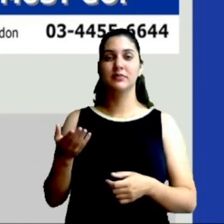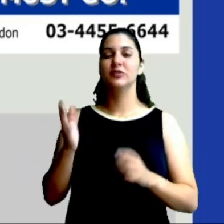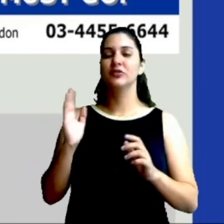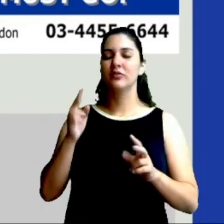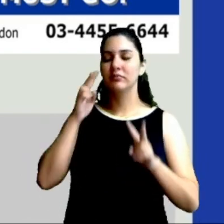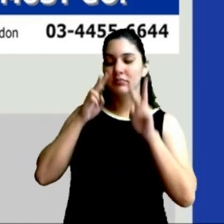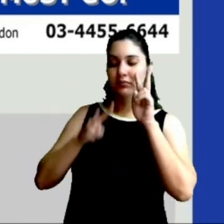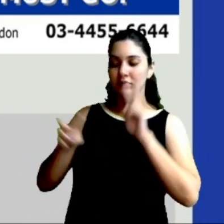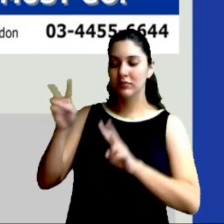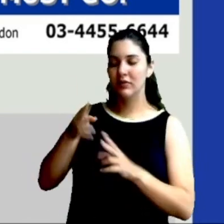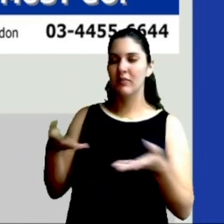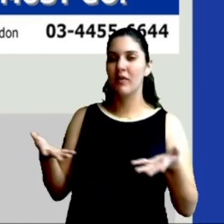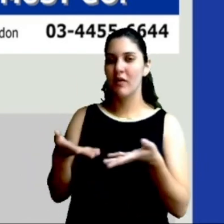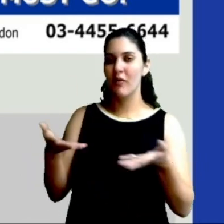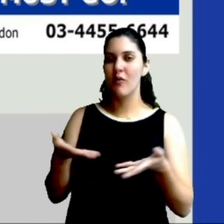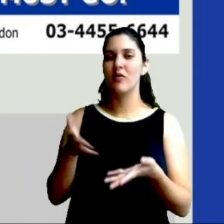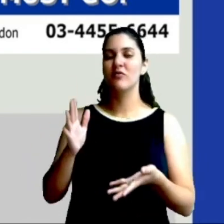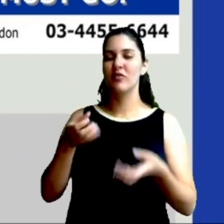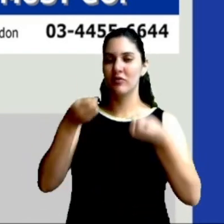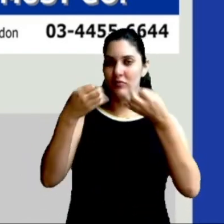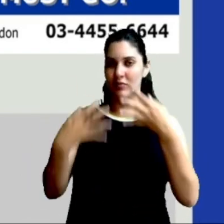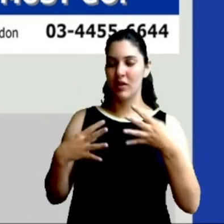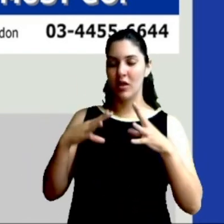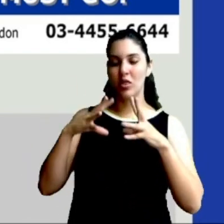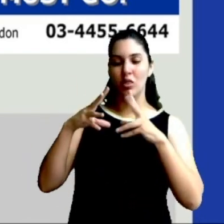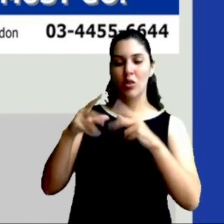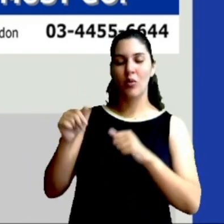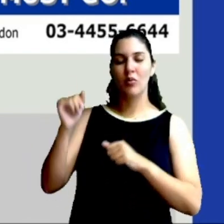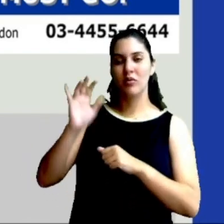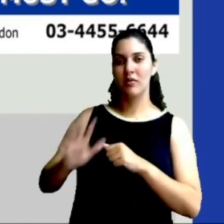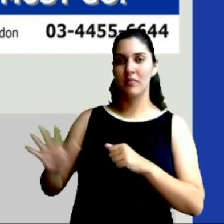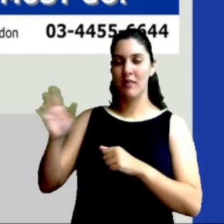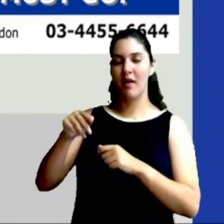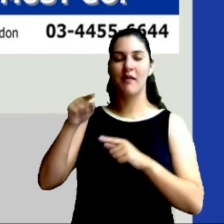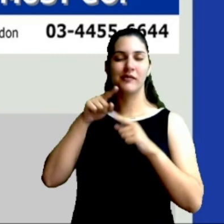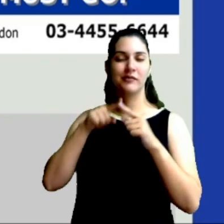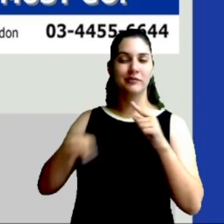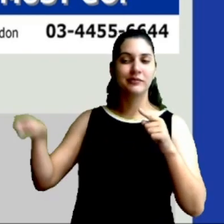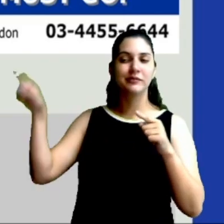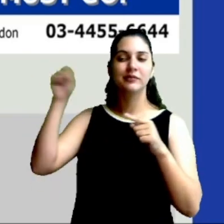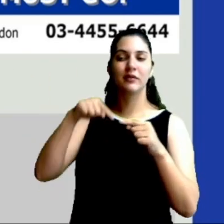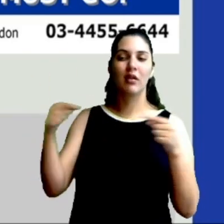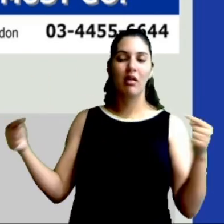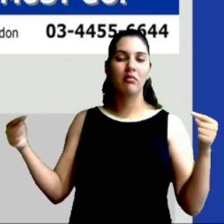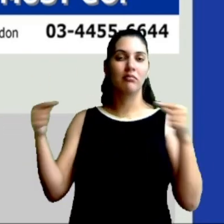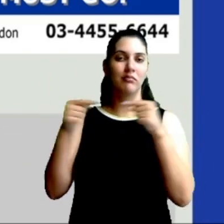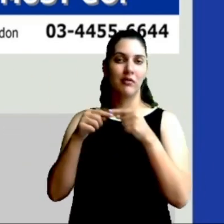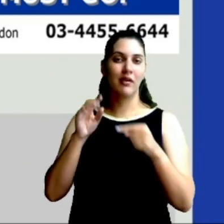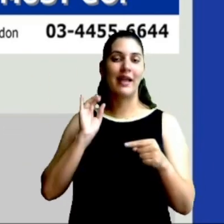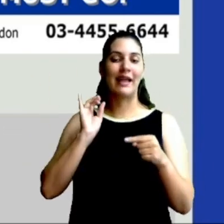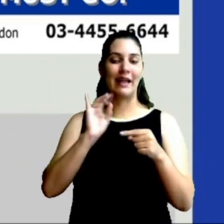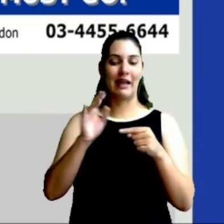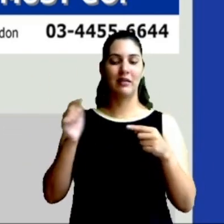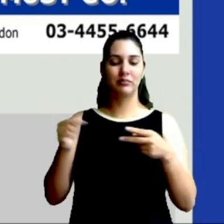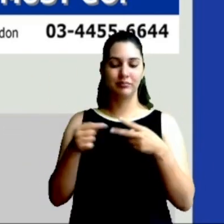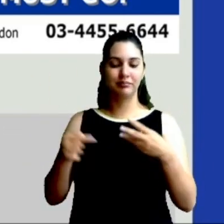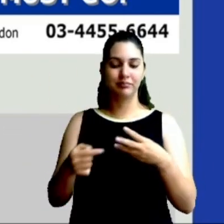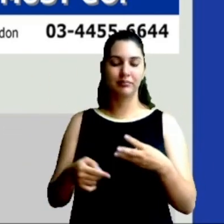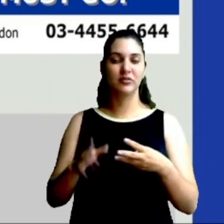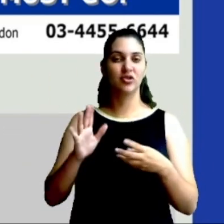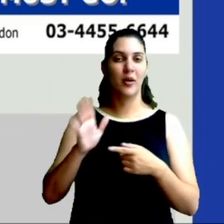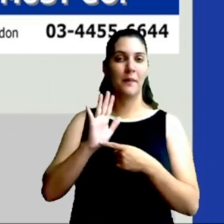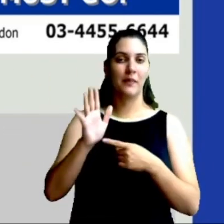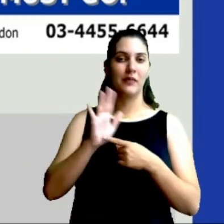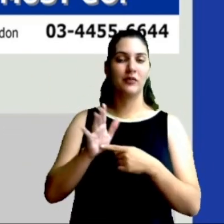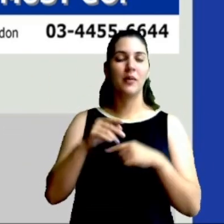viu toda essa imagem aí, circulada, identificada, cada ponto, eu coloquei isso bem em evidência exatamente